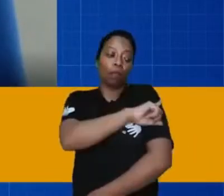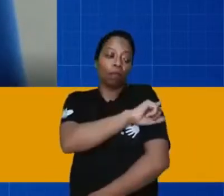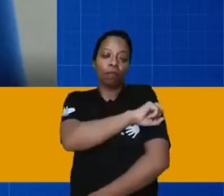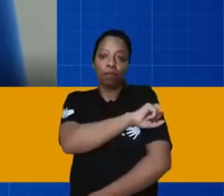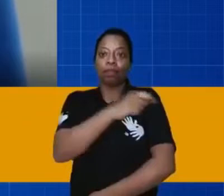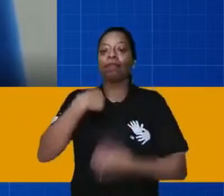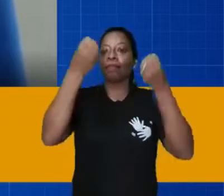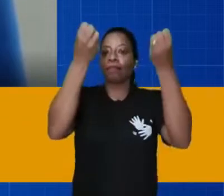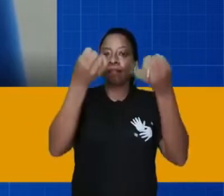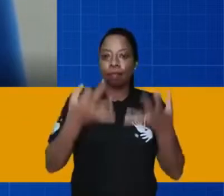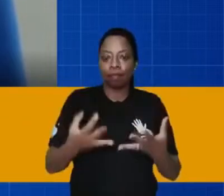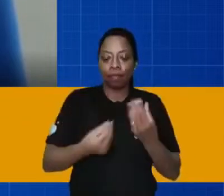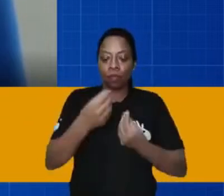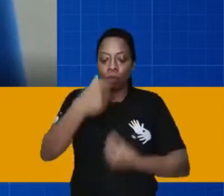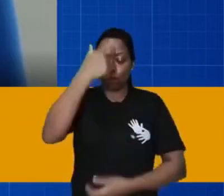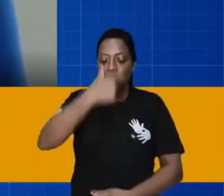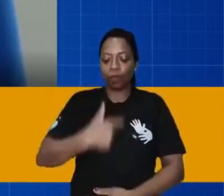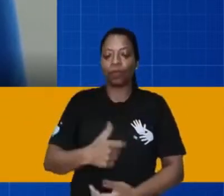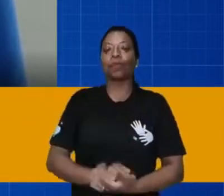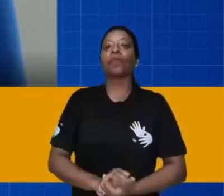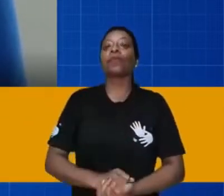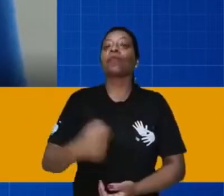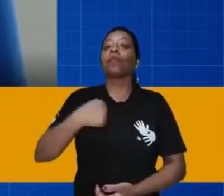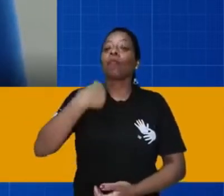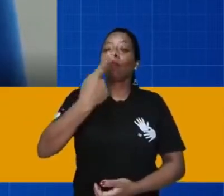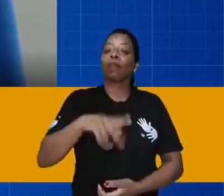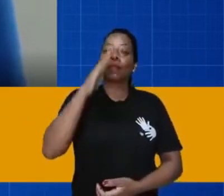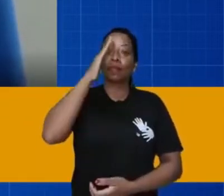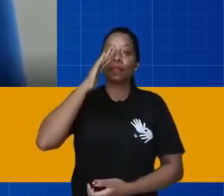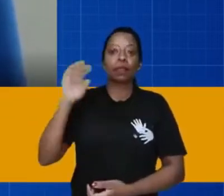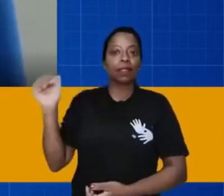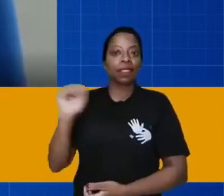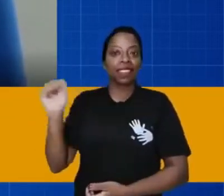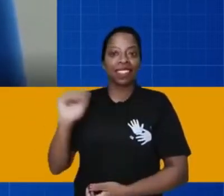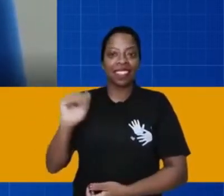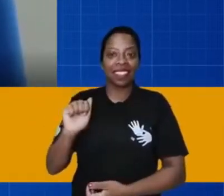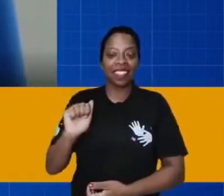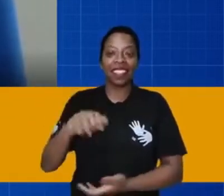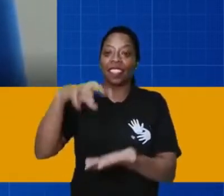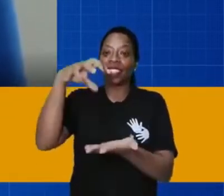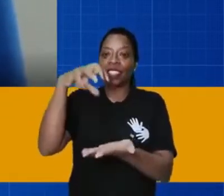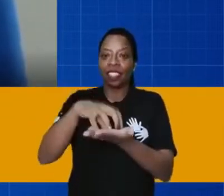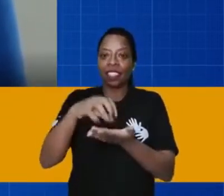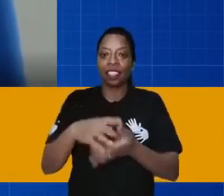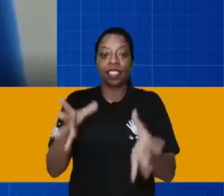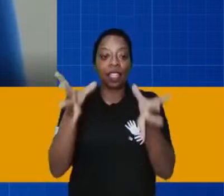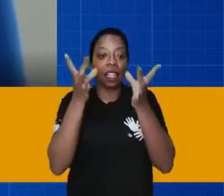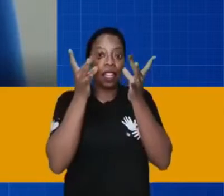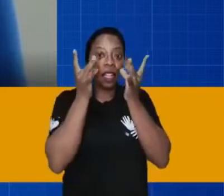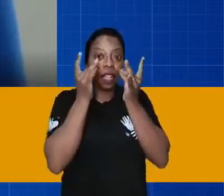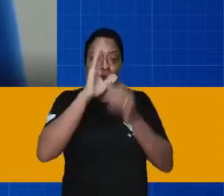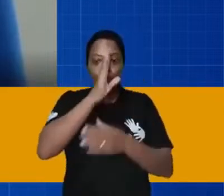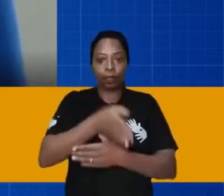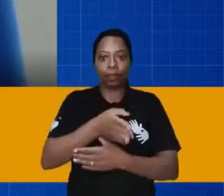e vou fazer minha audiodescrição. Eu estou falando aqui no município de Araucária, mais especificamente do Departamento de Atenção